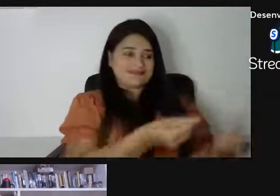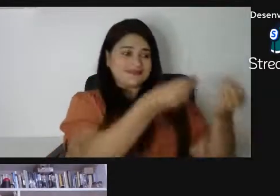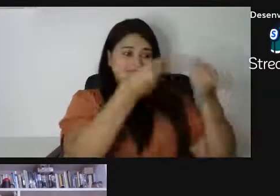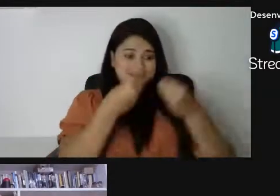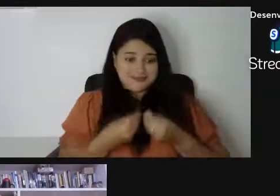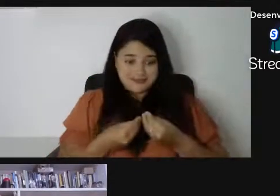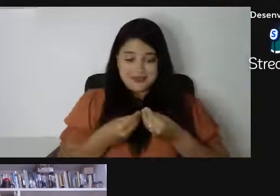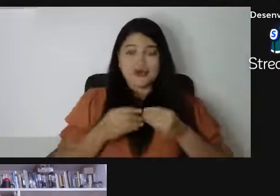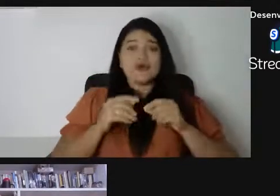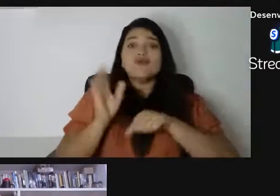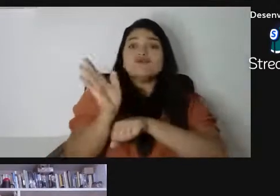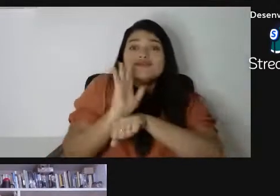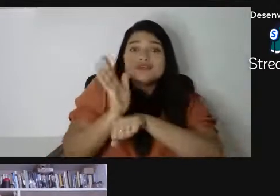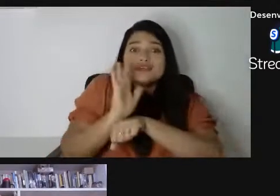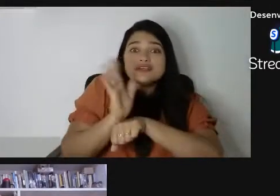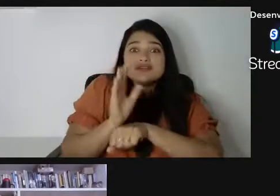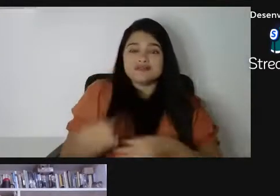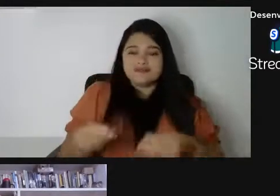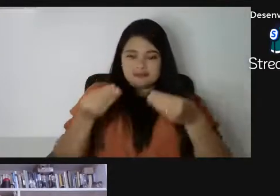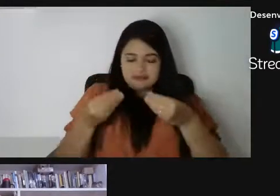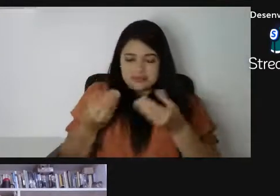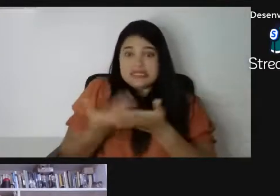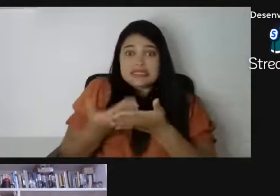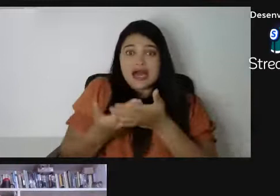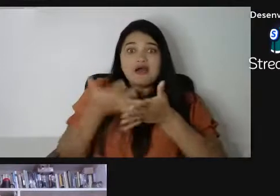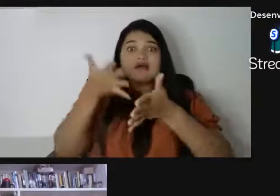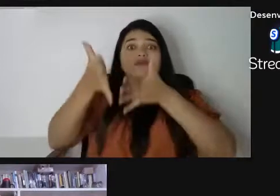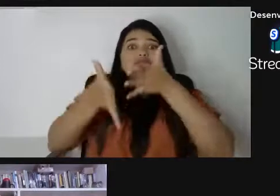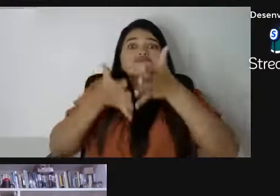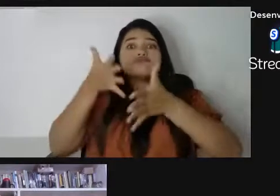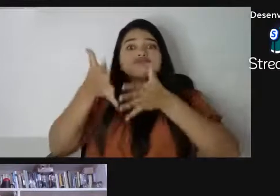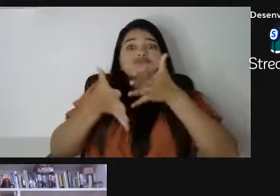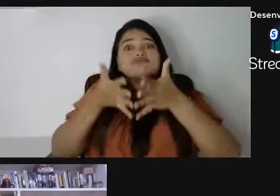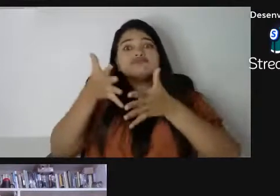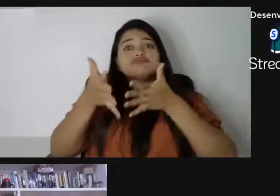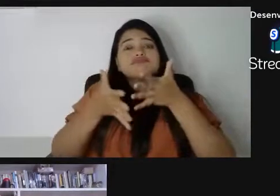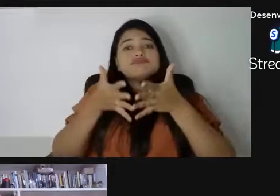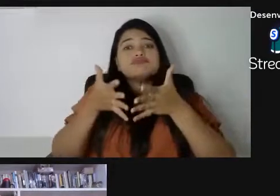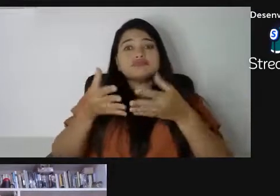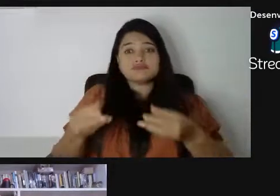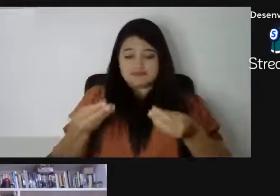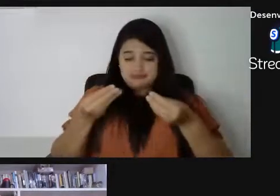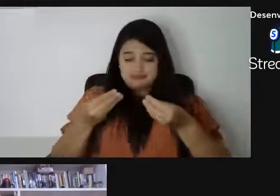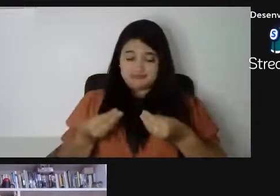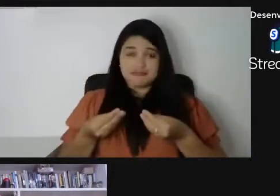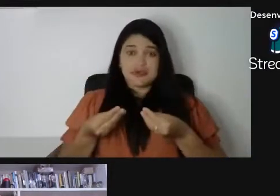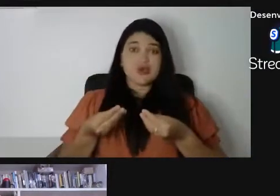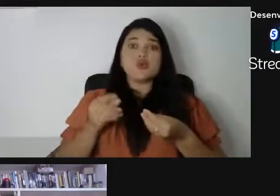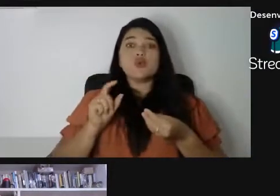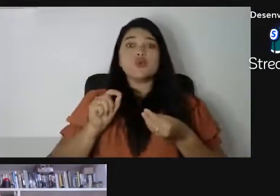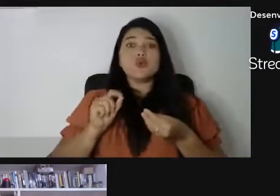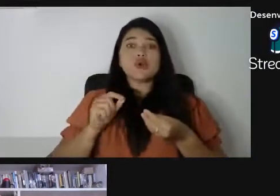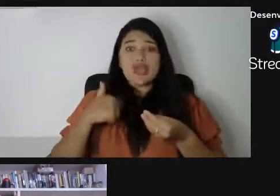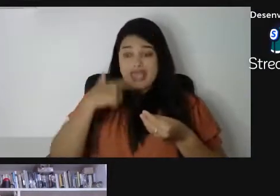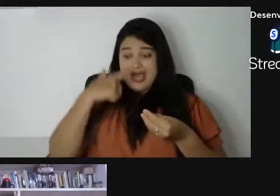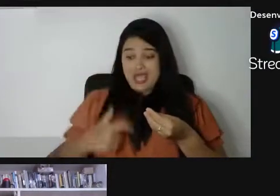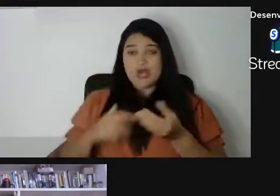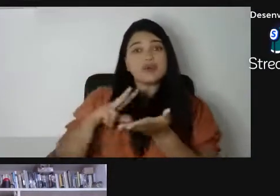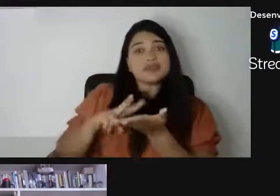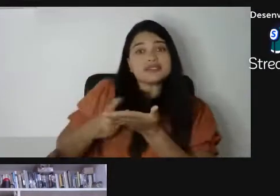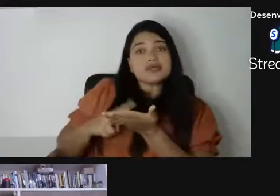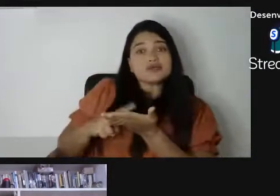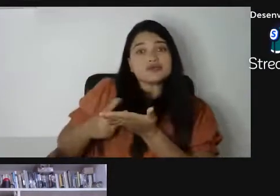audiovisual da aula em língua de sinais. E aí, a minha tarefa como tradutora,